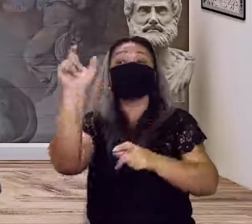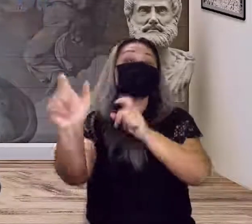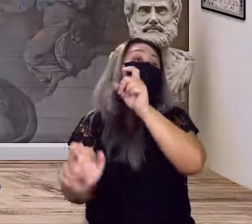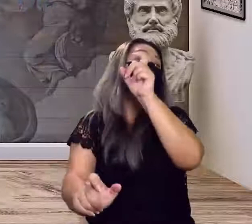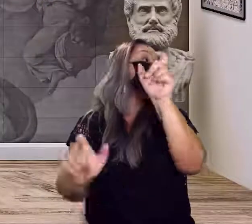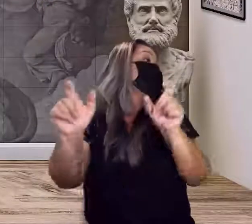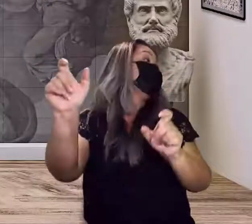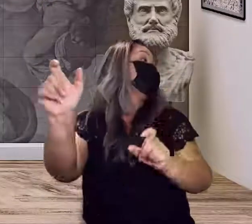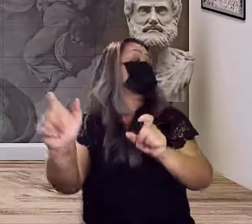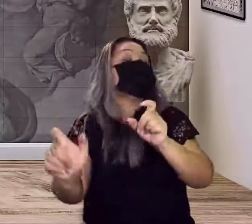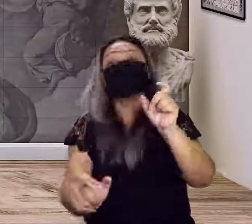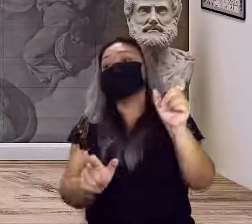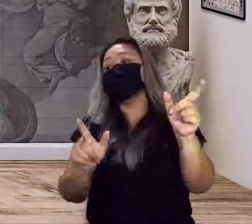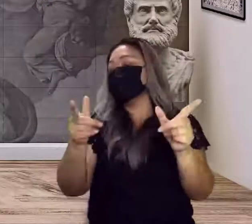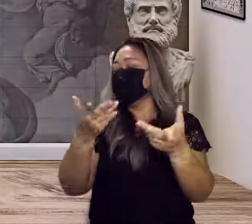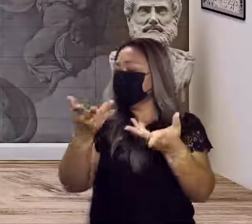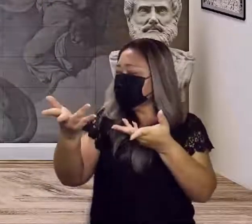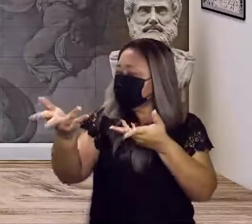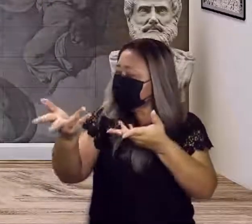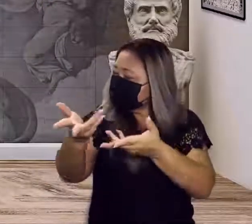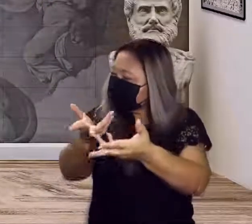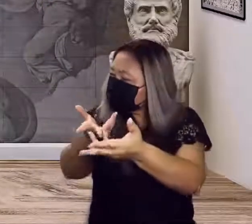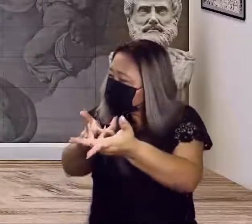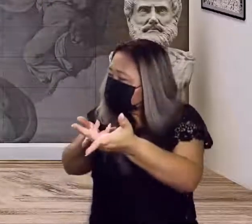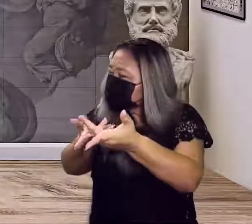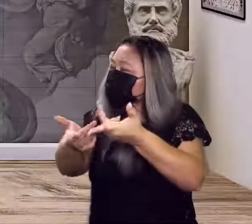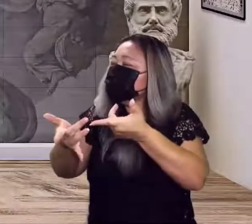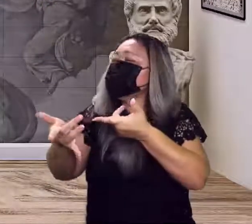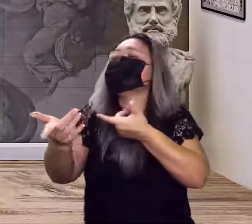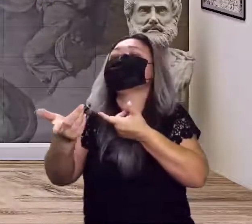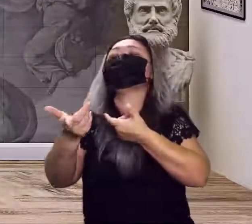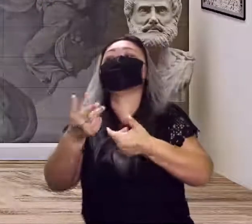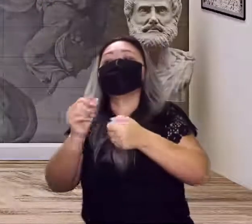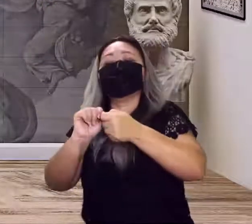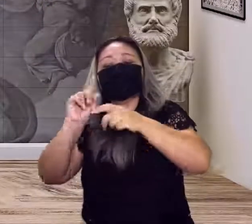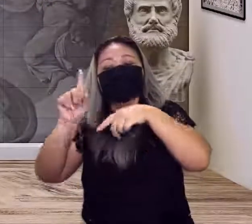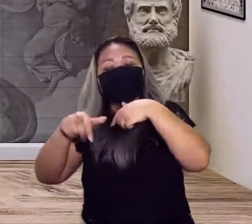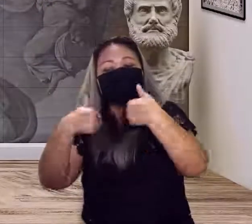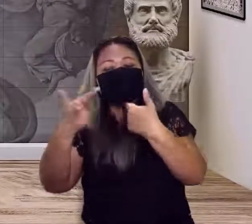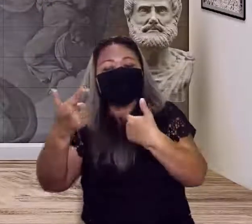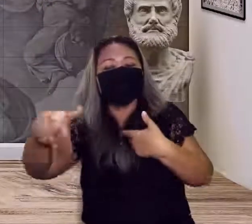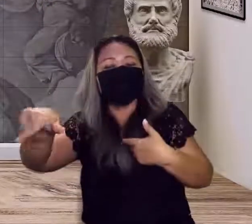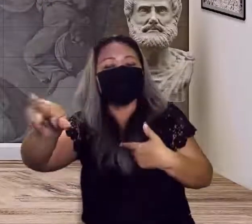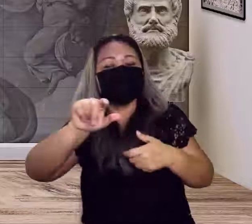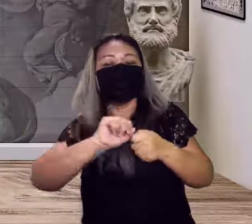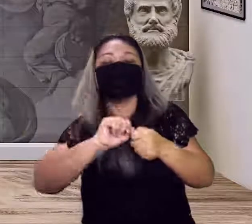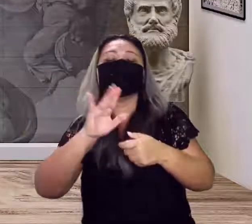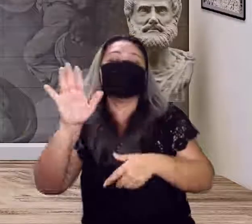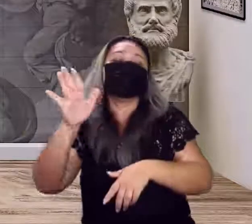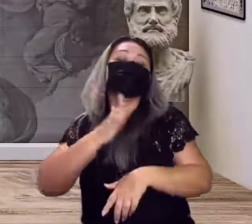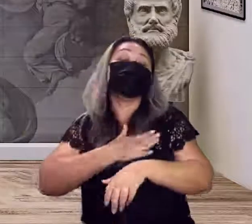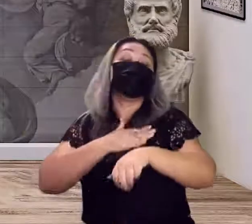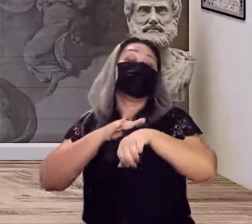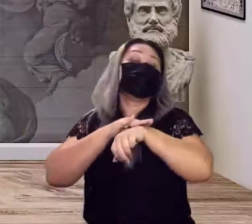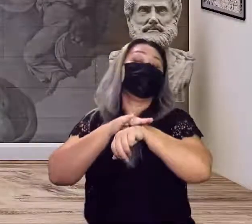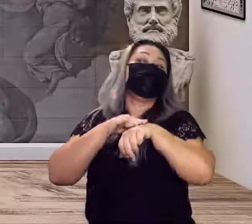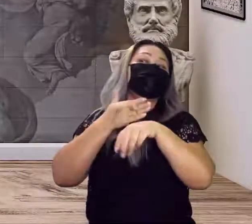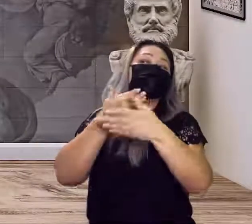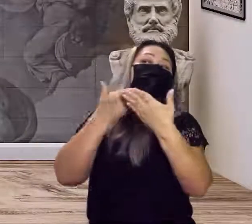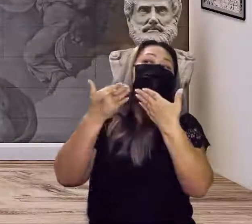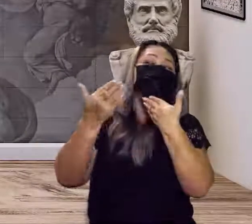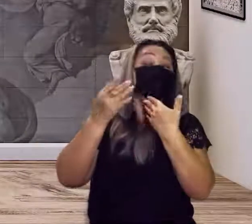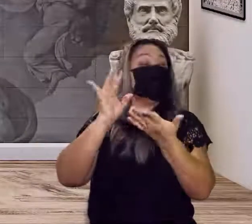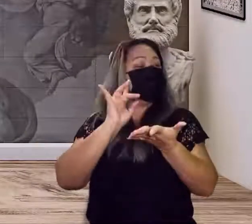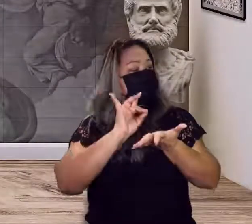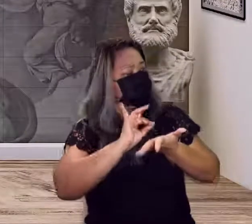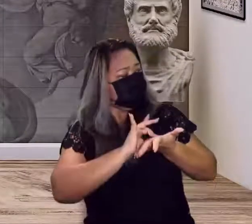estão ali, eu vou ter que ser persuasivo, vou ter que ter uma boa retórica, e eles gostam da minha conversa, e eles... Mas será que é